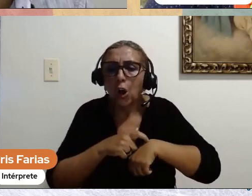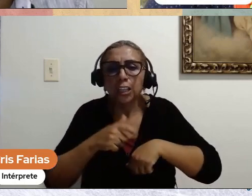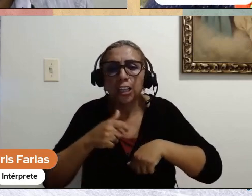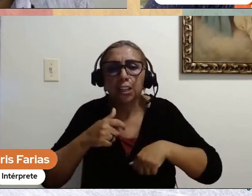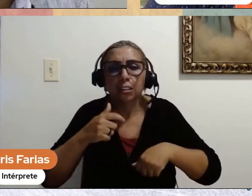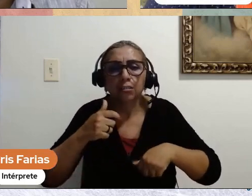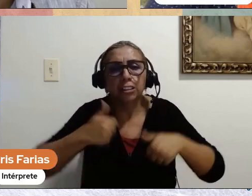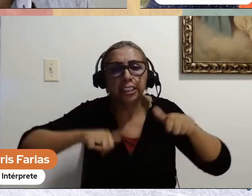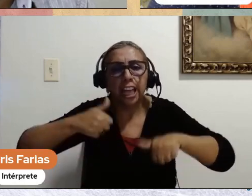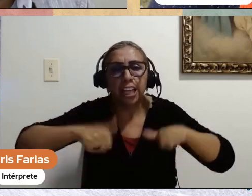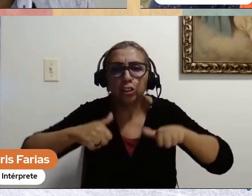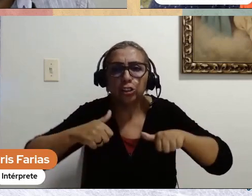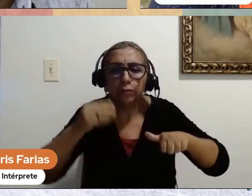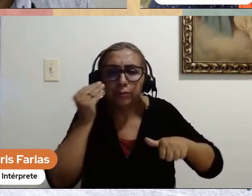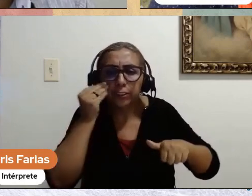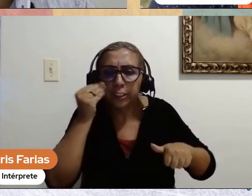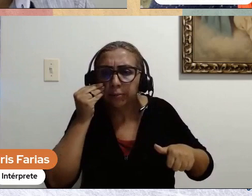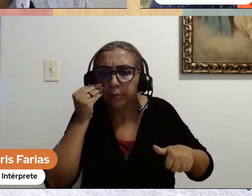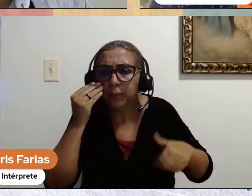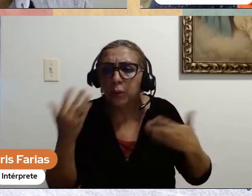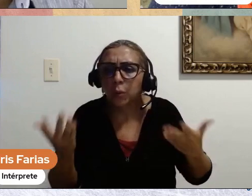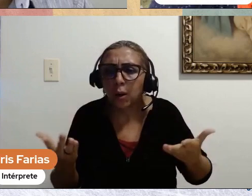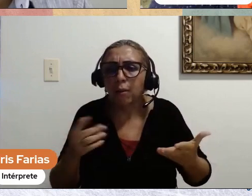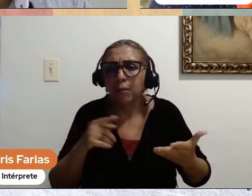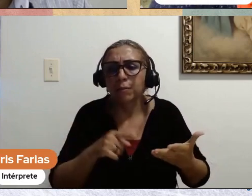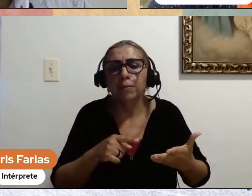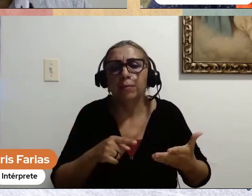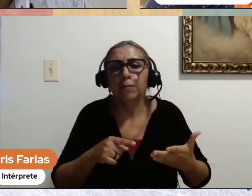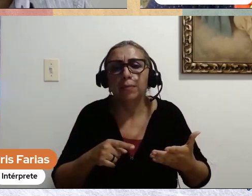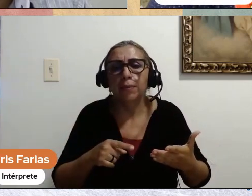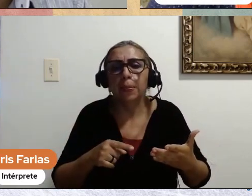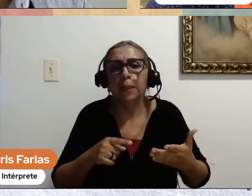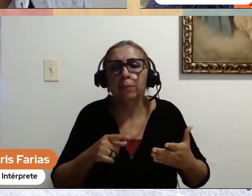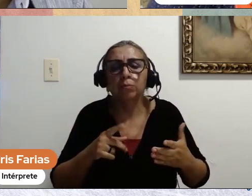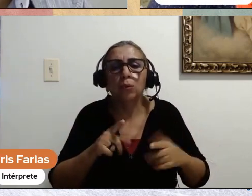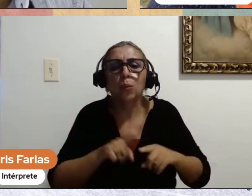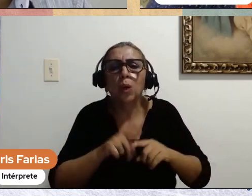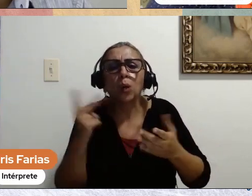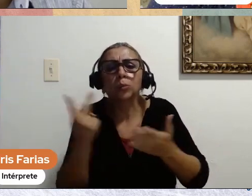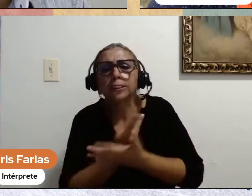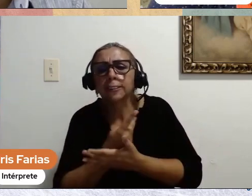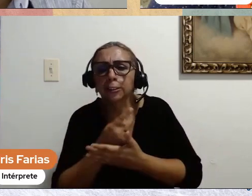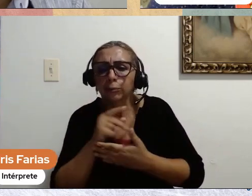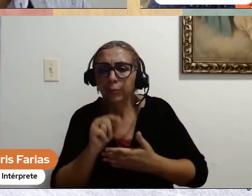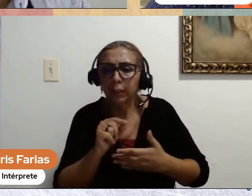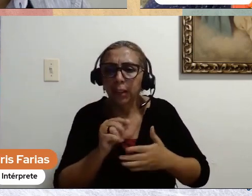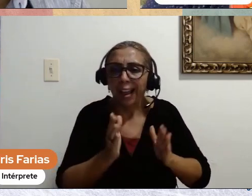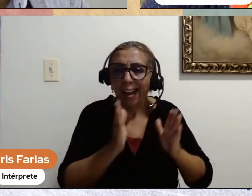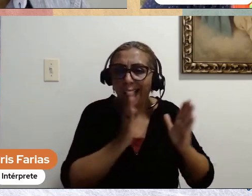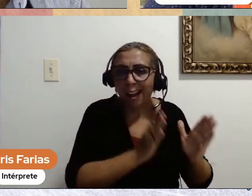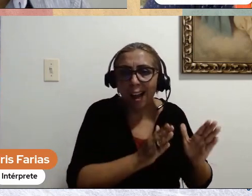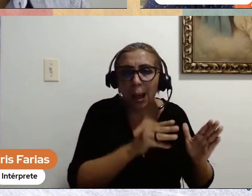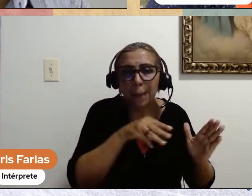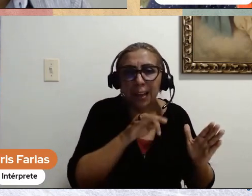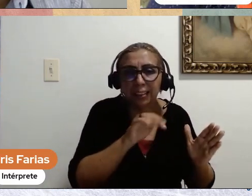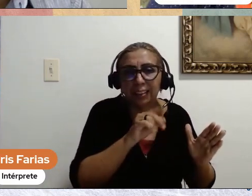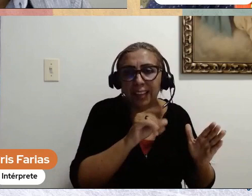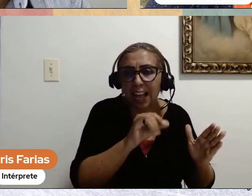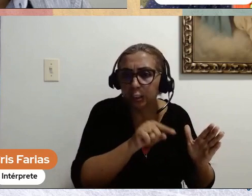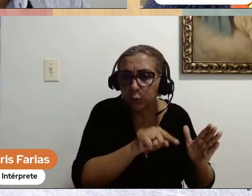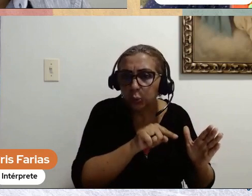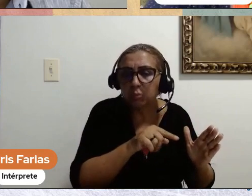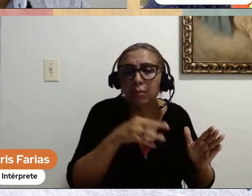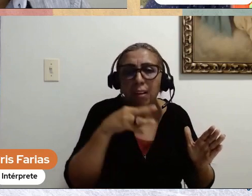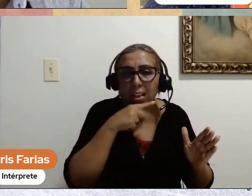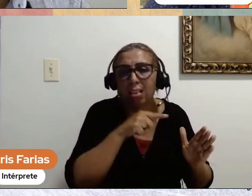teste é fundamental, o que foi que congelou ali? Foi na parte dos metadados. Foi. Por isso que os metadados é